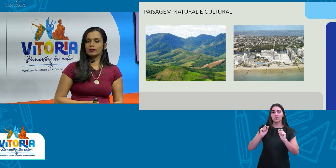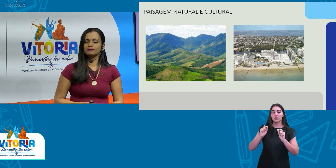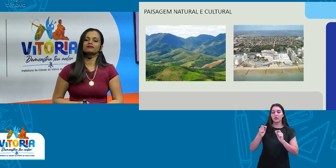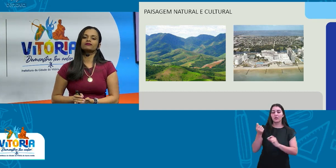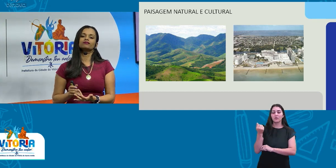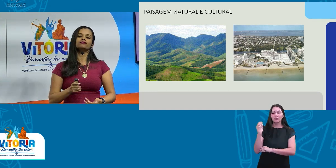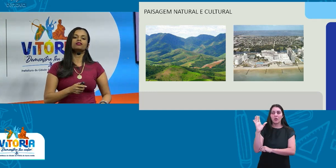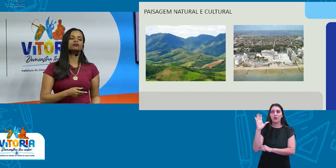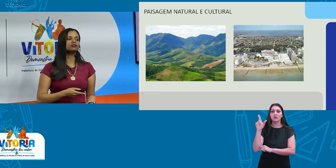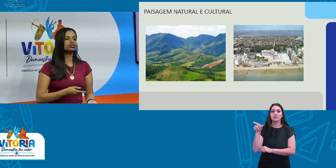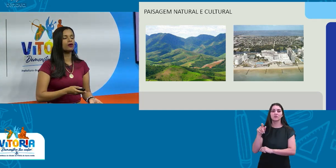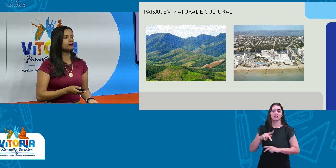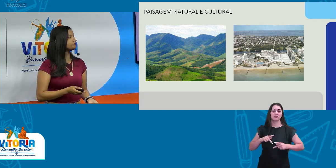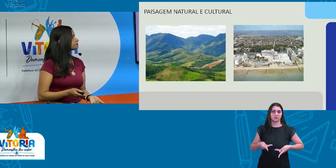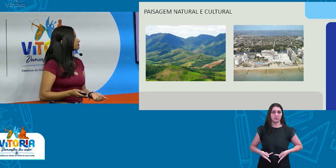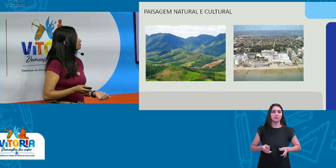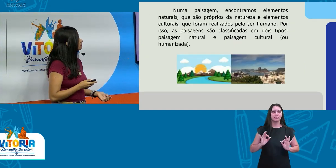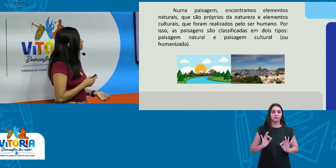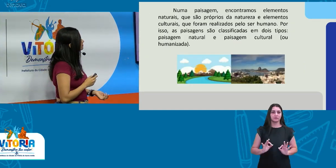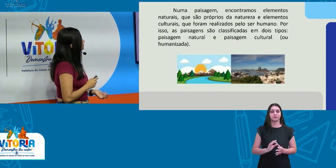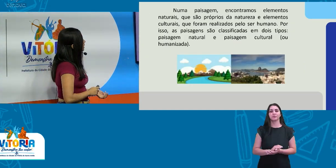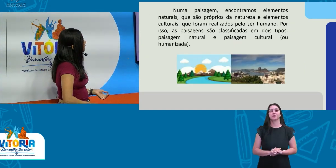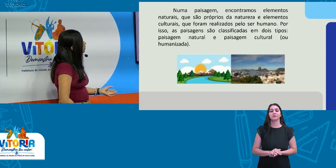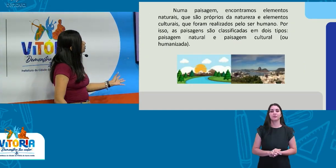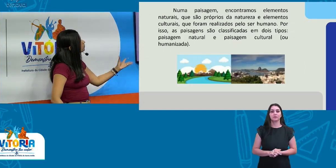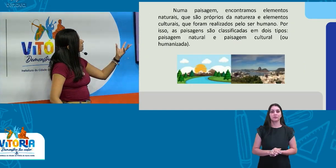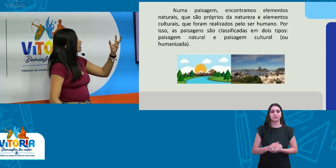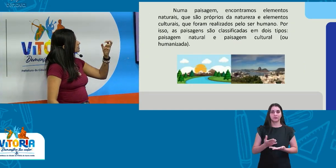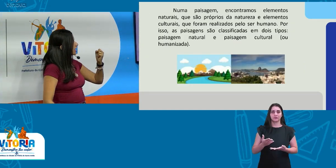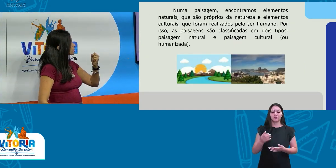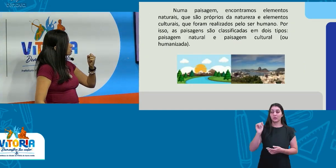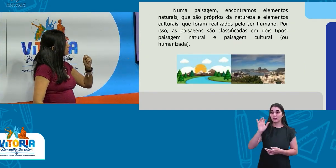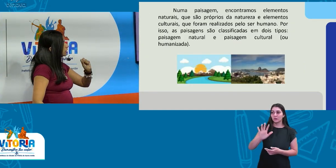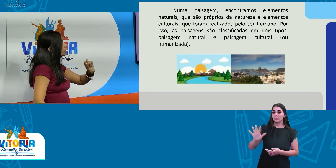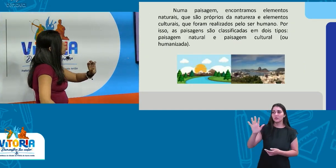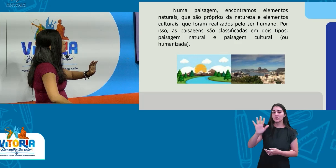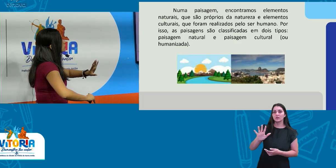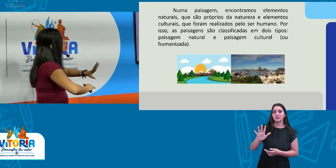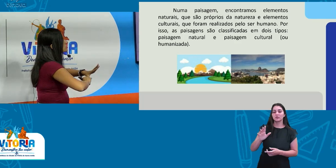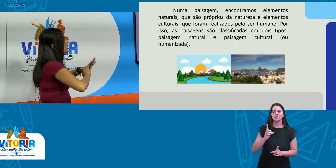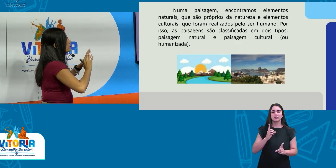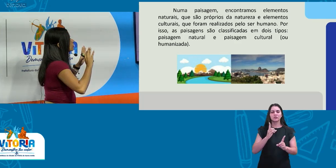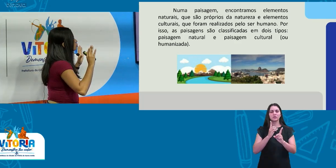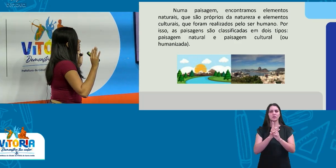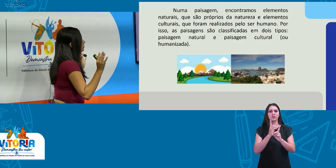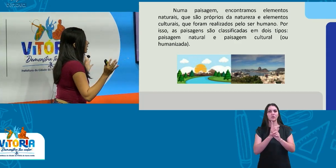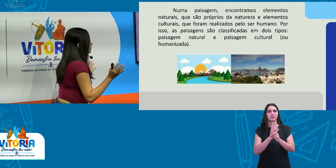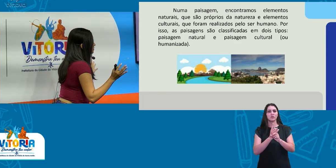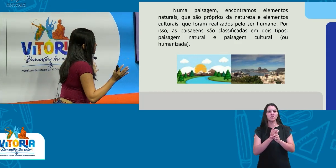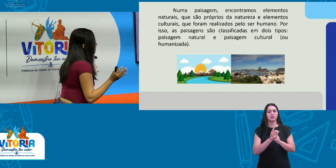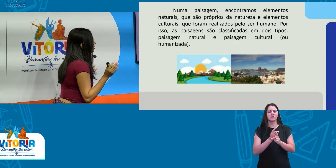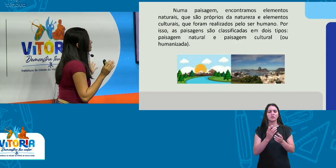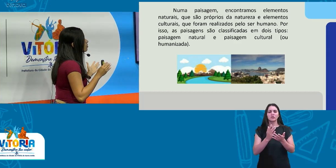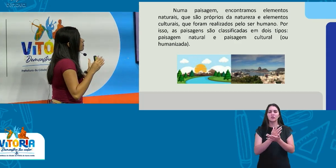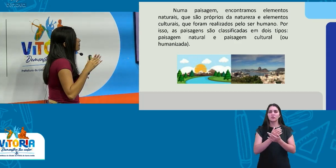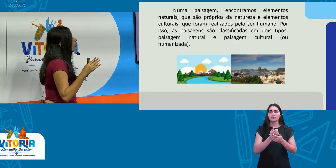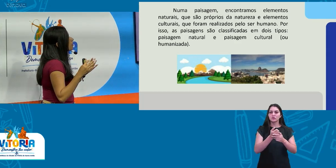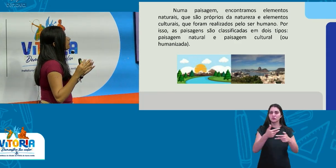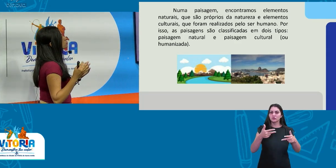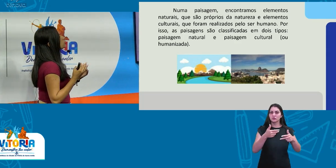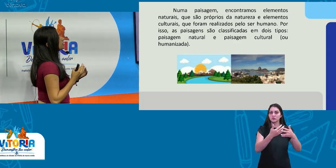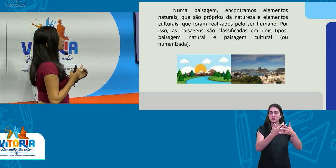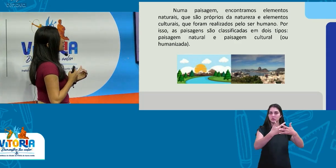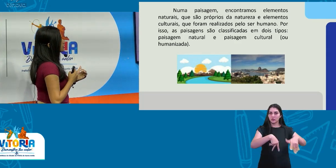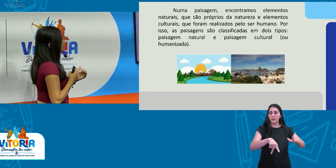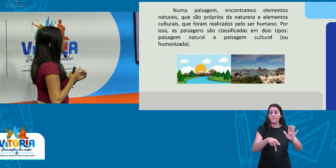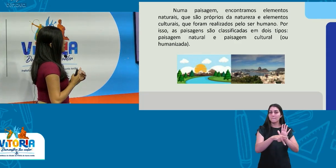Tá bom? Vamos continuar. Numa paisagem, encontramos elementos naturais, que são